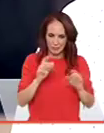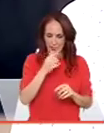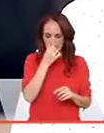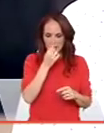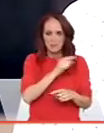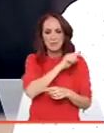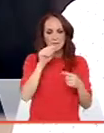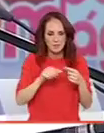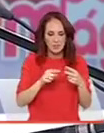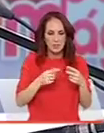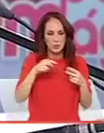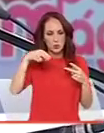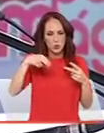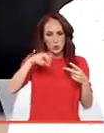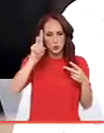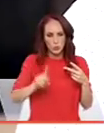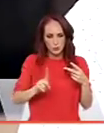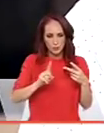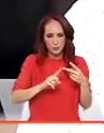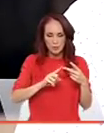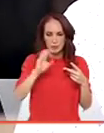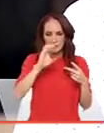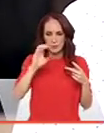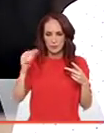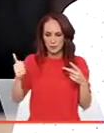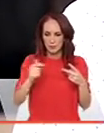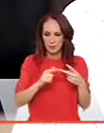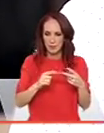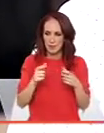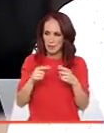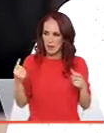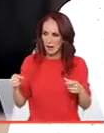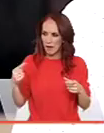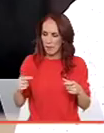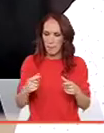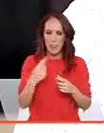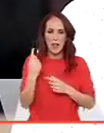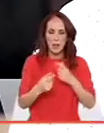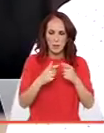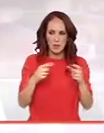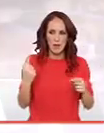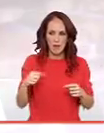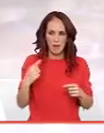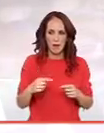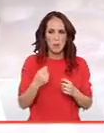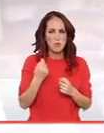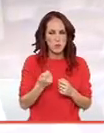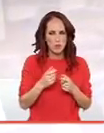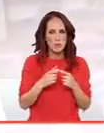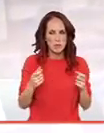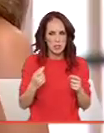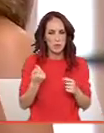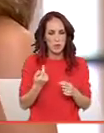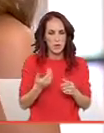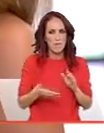depois dia 11 de junho onde no centro cultural do ano em gabinetes ainda alguns arranjos reduzido início da